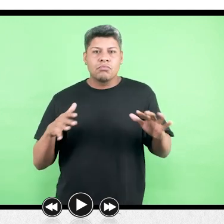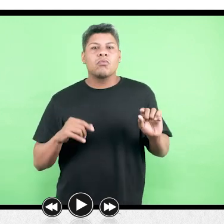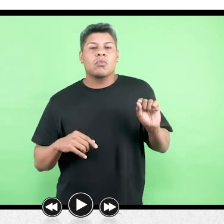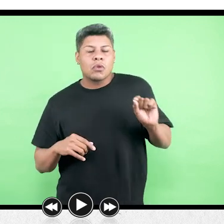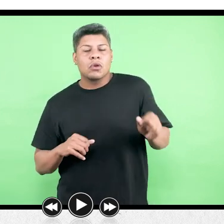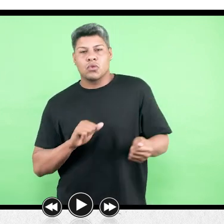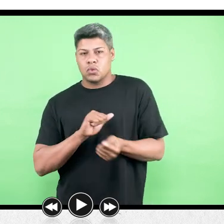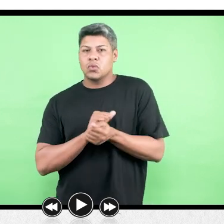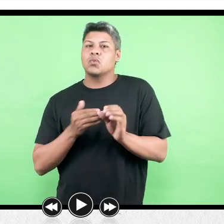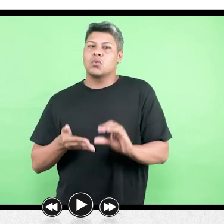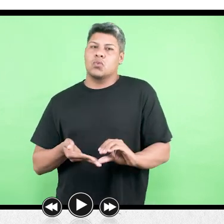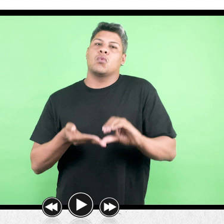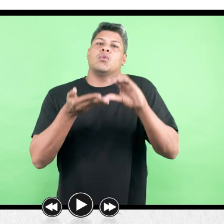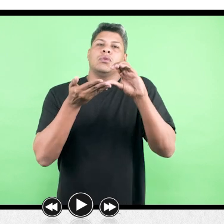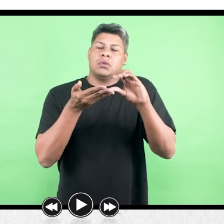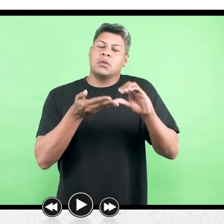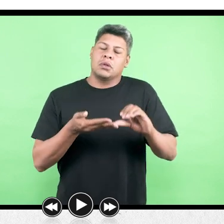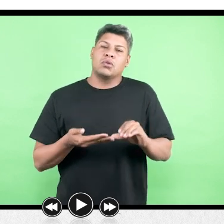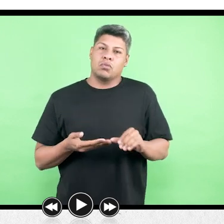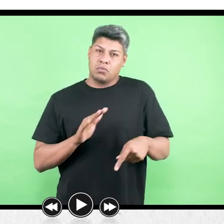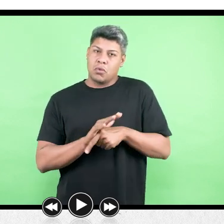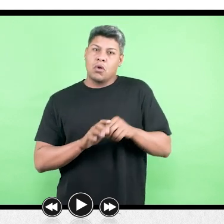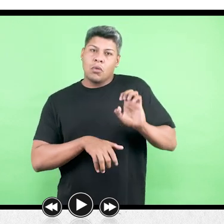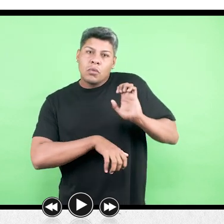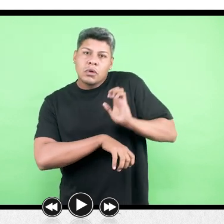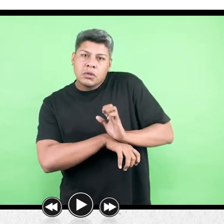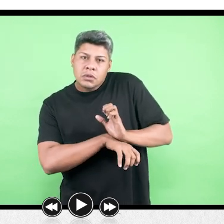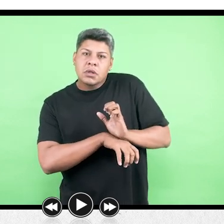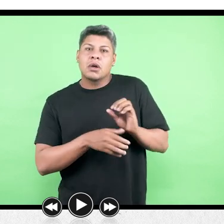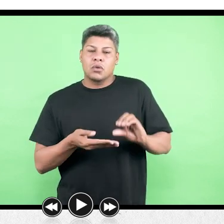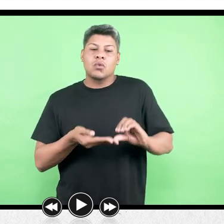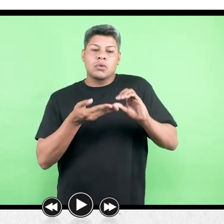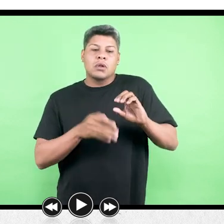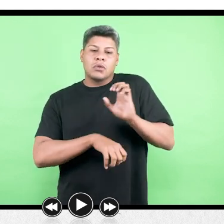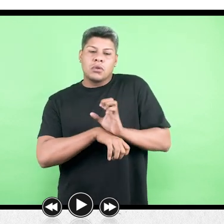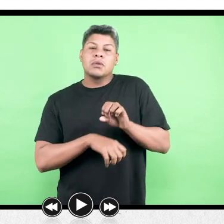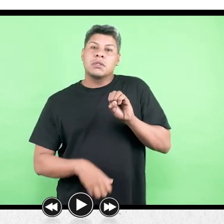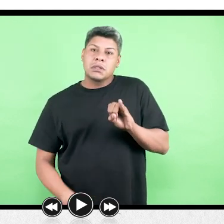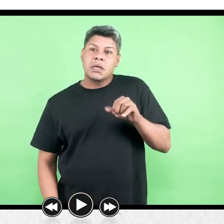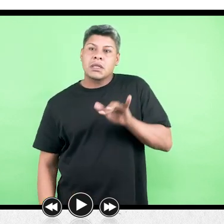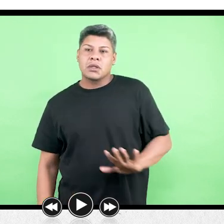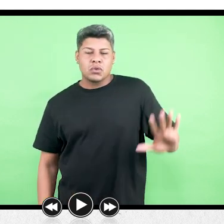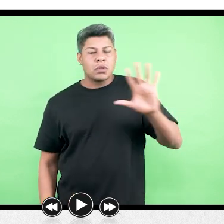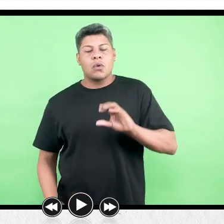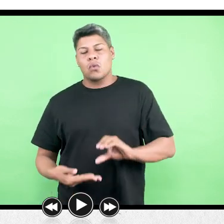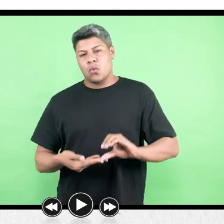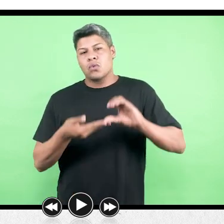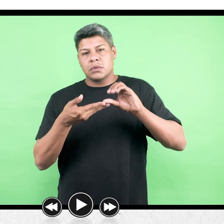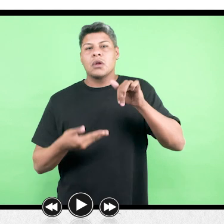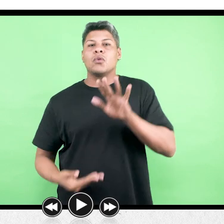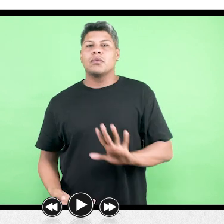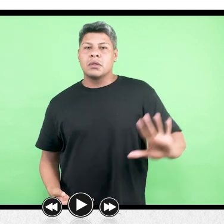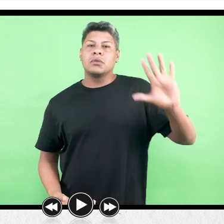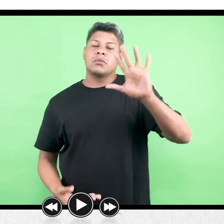pelo conselho pertinente, se é de domínio do Estado, do Conselho Estadual, se for do Nacional, Conselho Nacional. E a